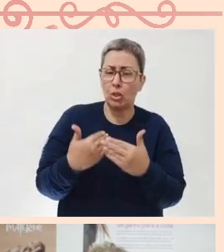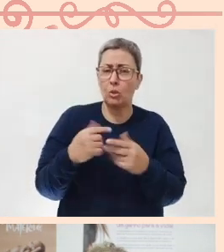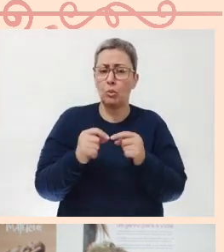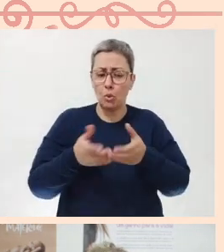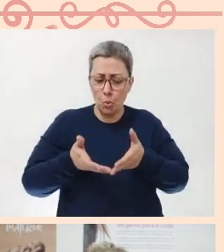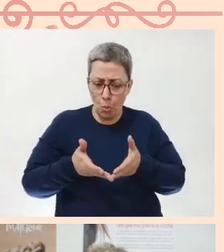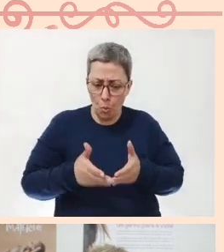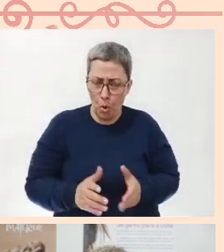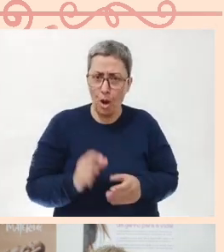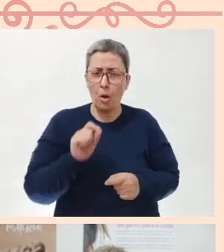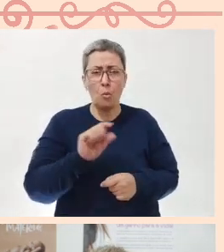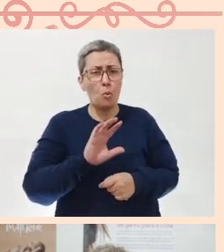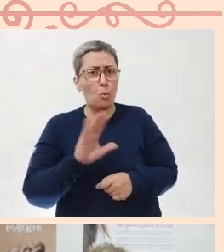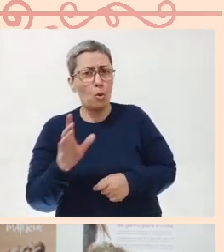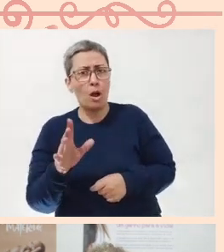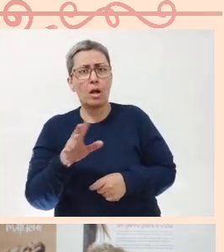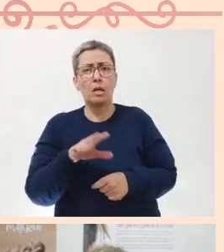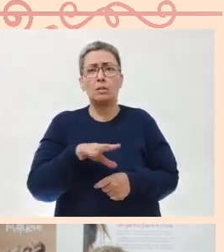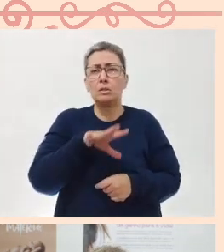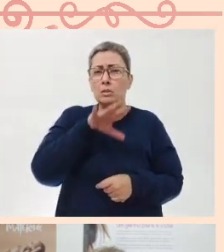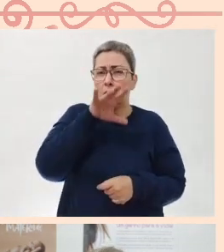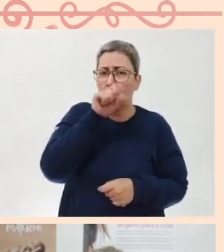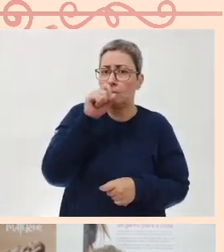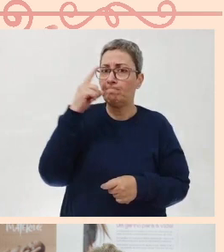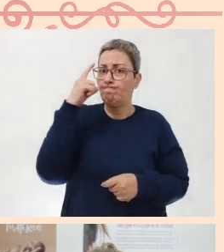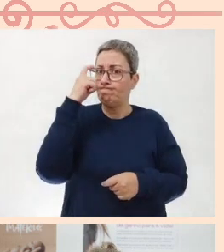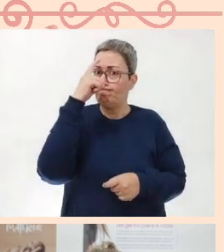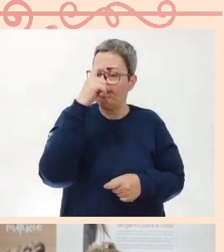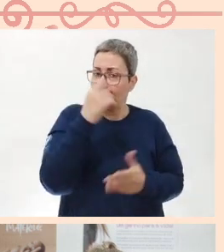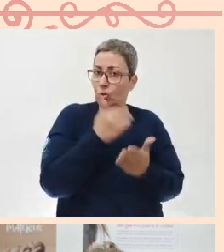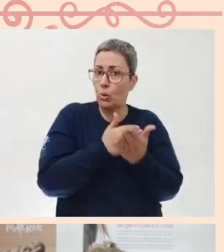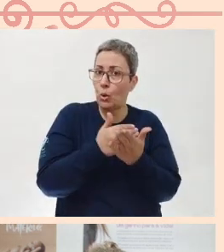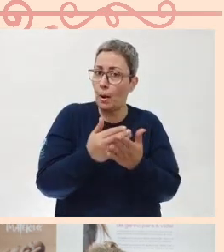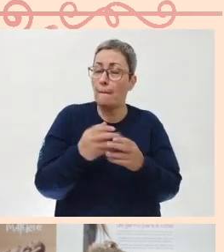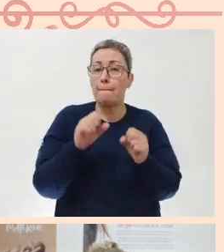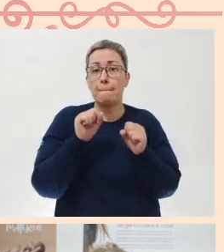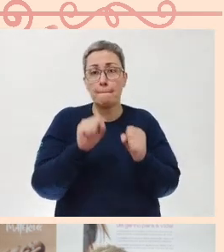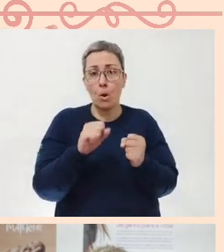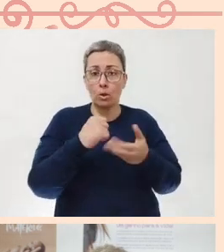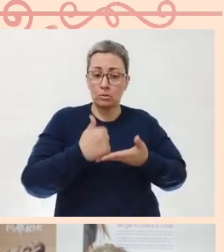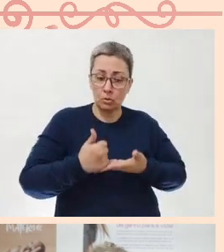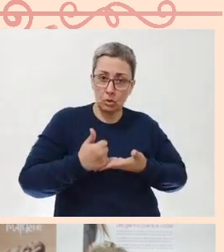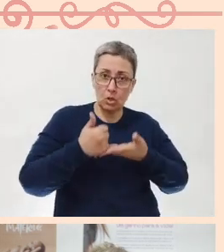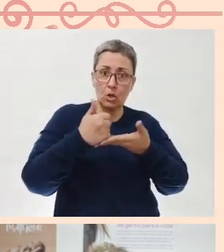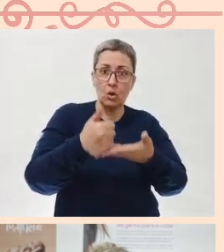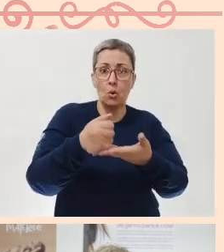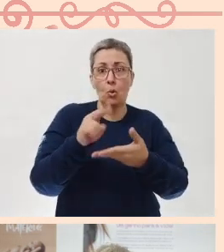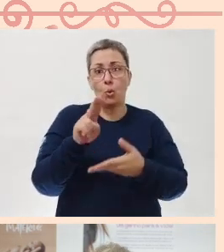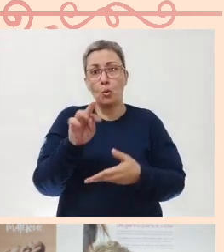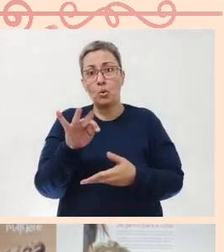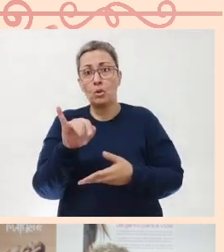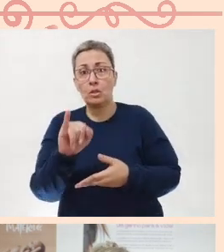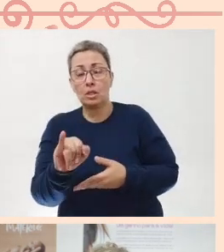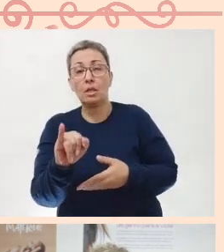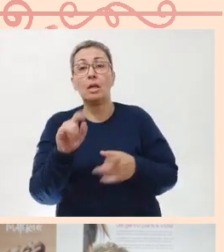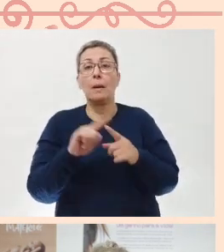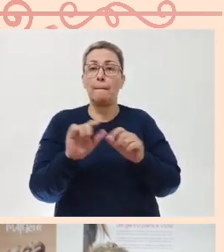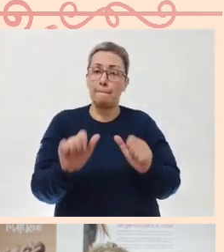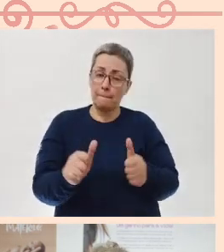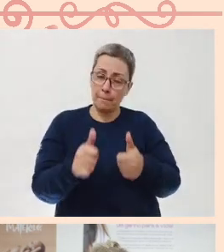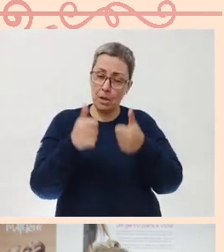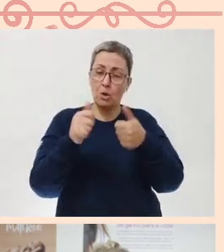nesse processo do nascimento, uma dificuldade em iniciar a respiração, ele possa ser transportado para a